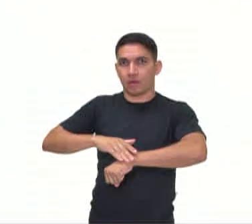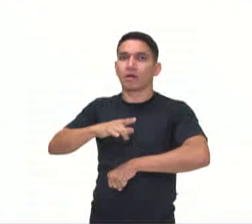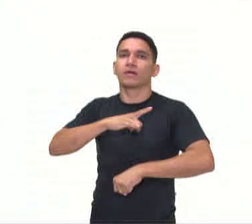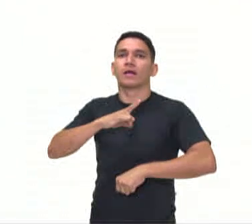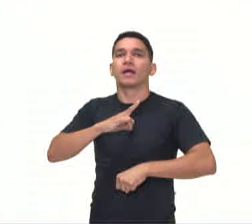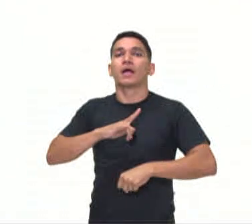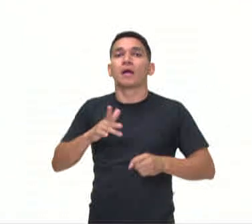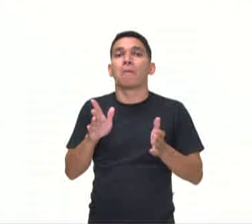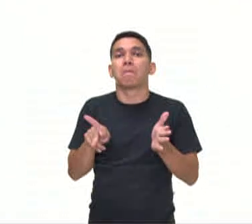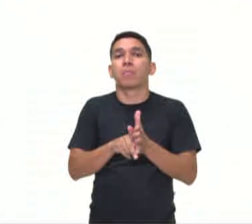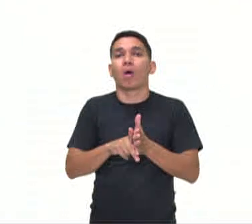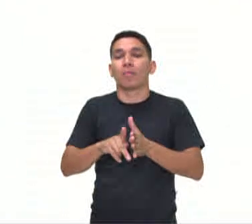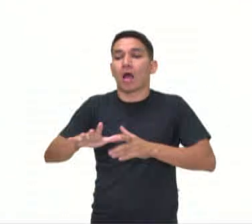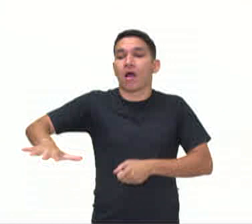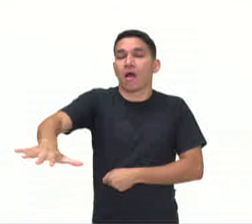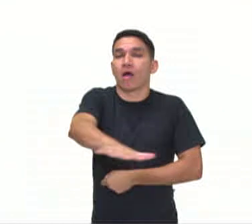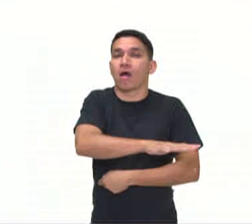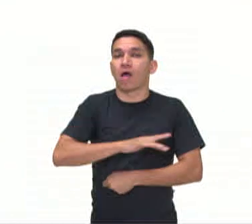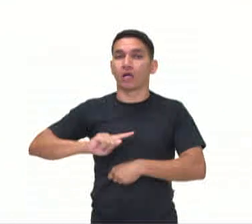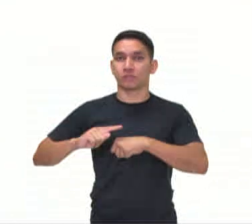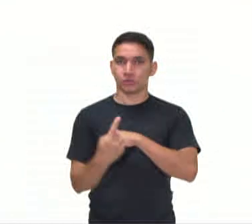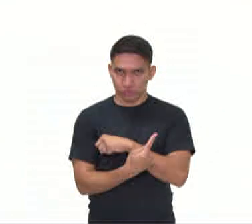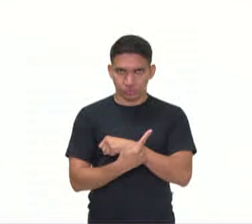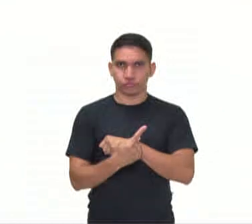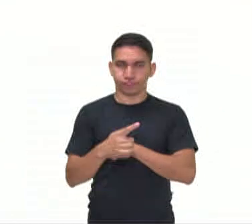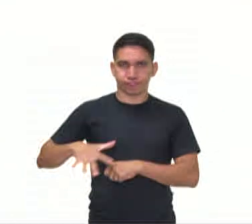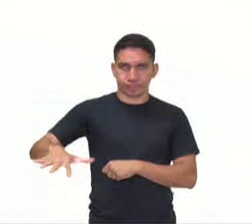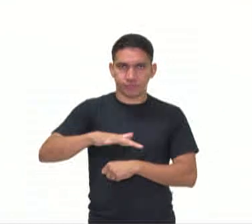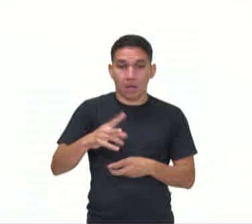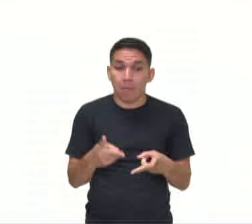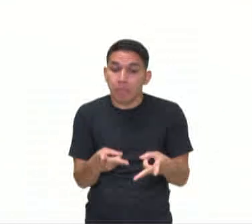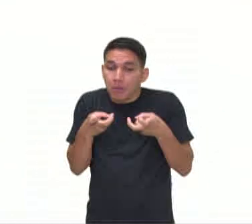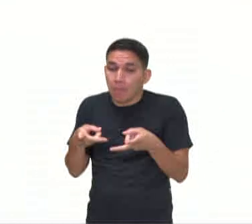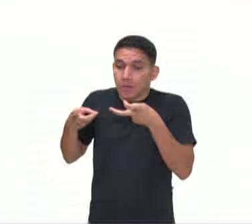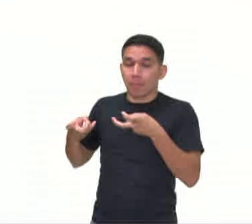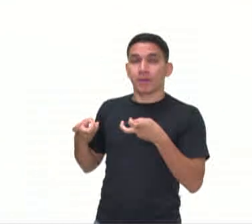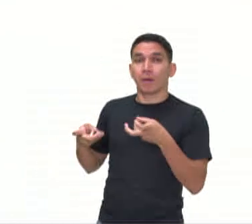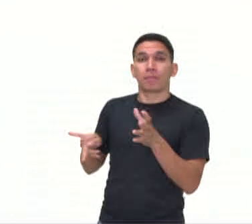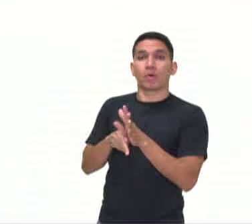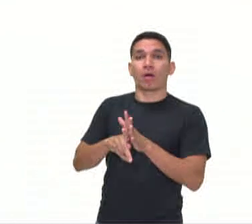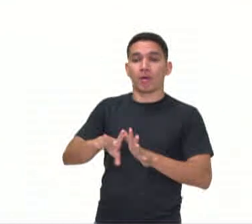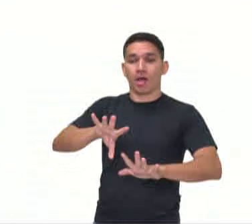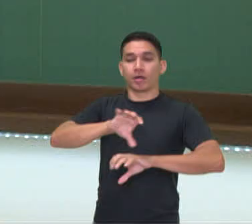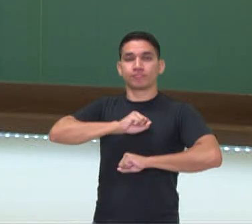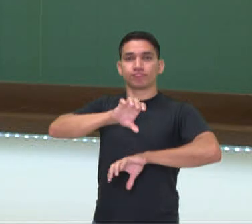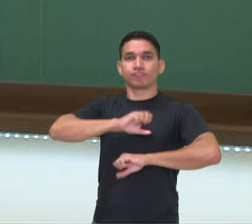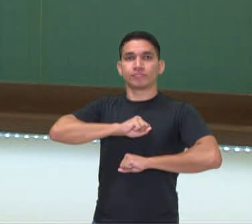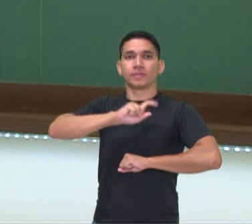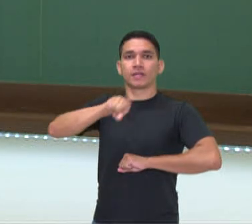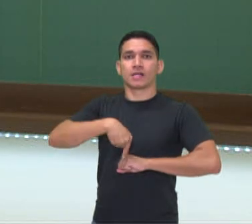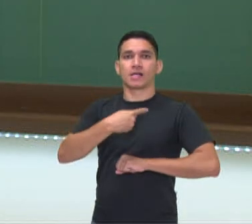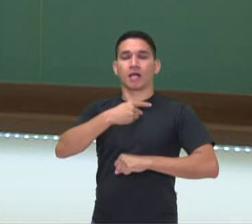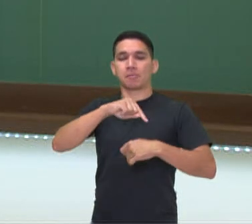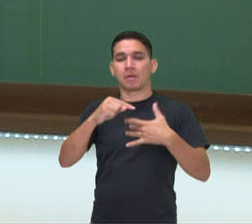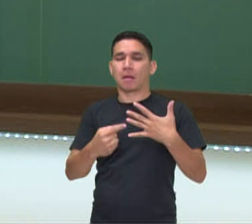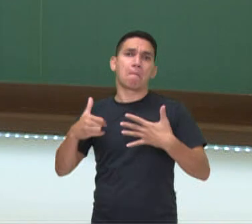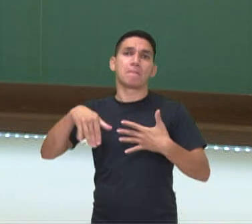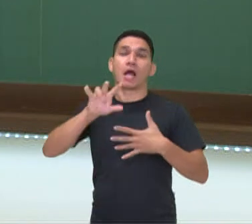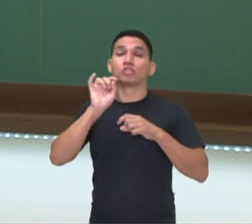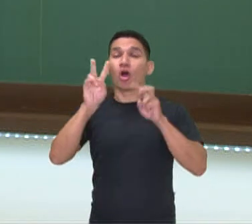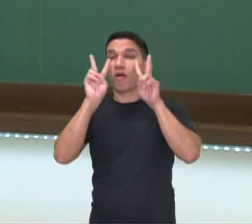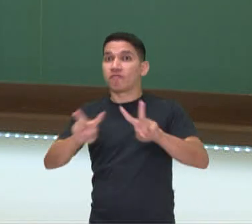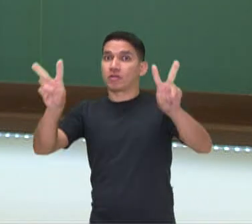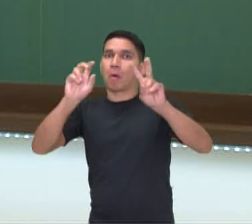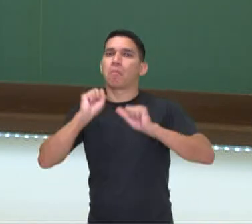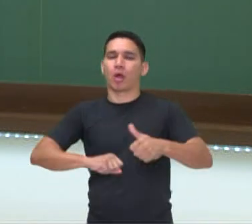momento no espaço geográfico, que pode ser percebido pelos nossos sentidos, que vão muito além da visão, podendo ser